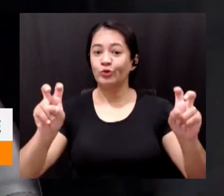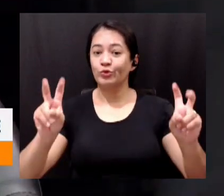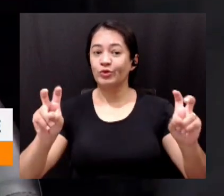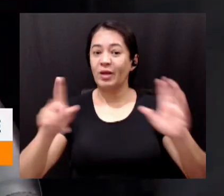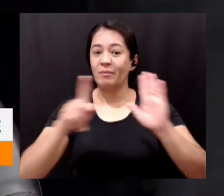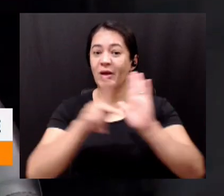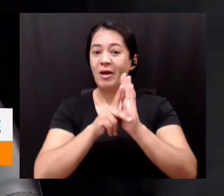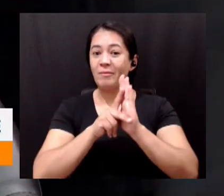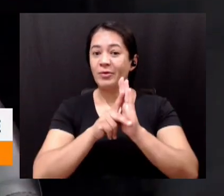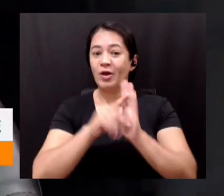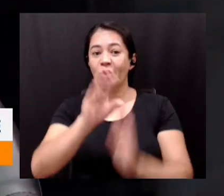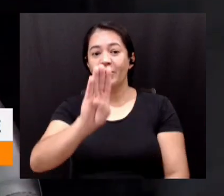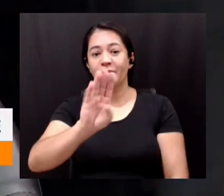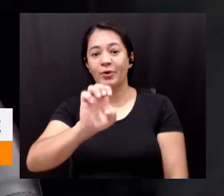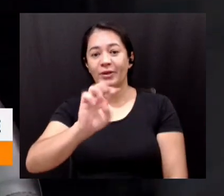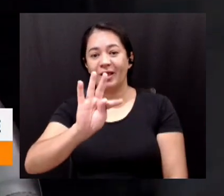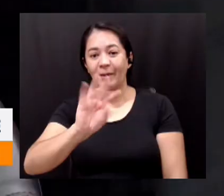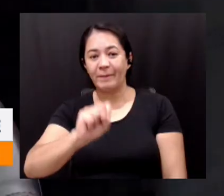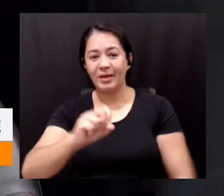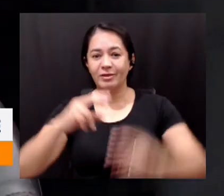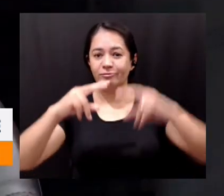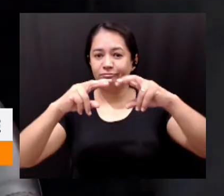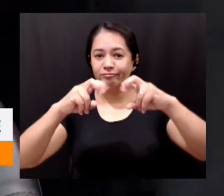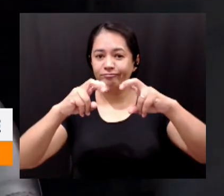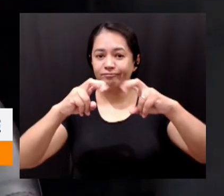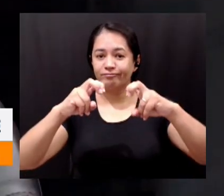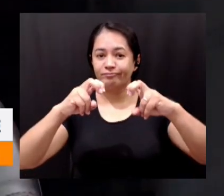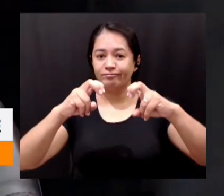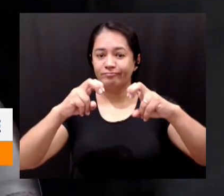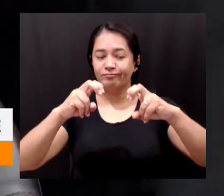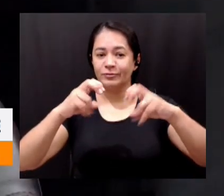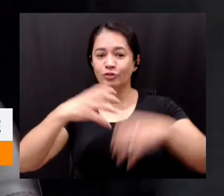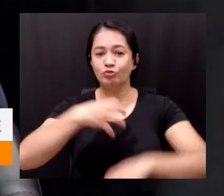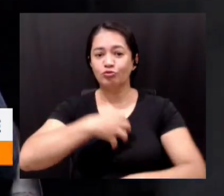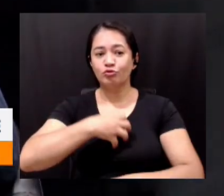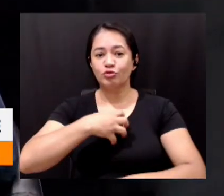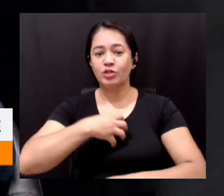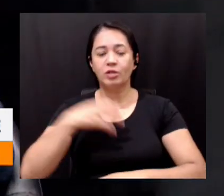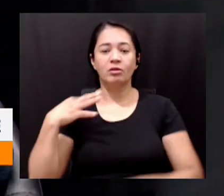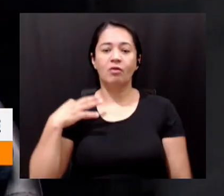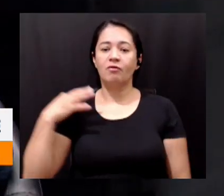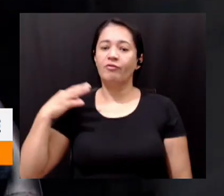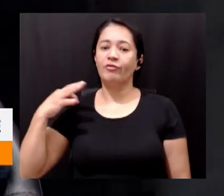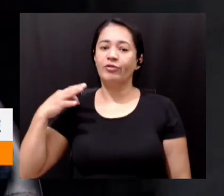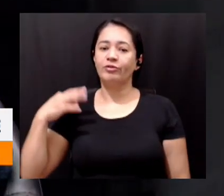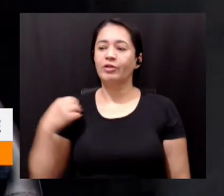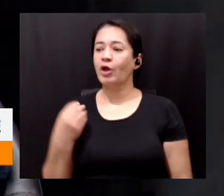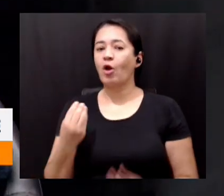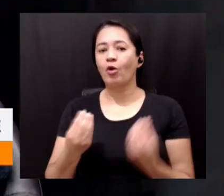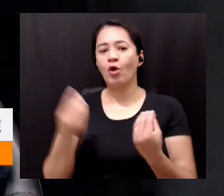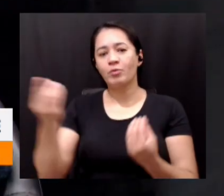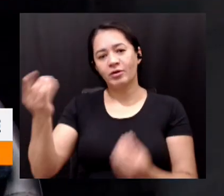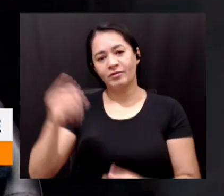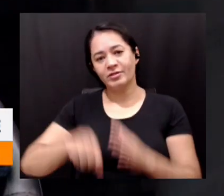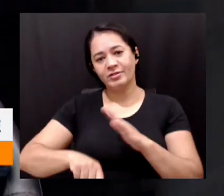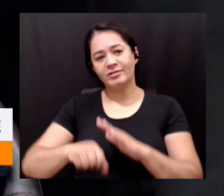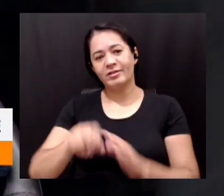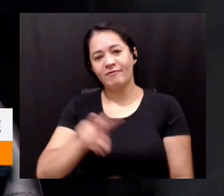feito, é uma aposta que é feita ali, de uma forma voluntária, e como é que você vai conseguir reverter essa situação,